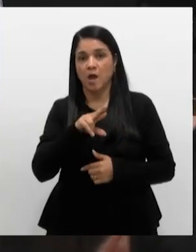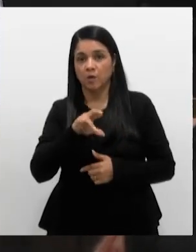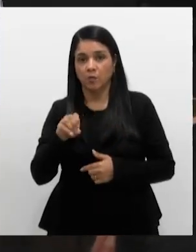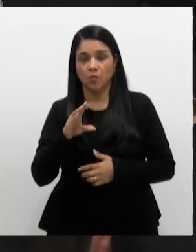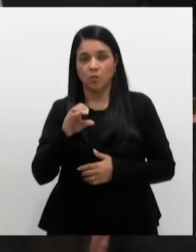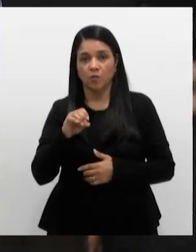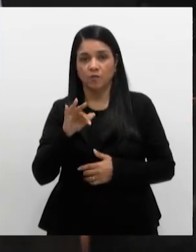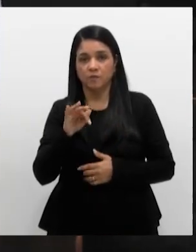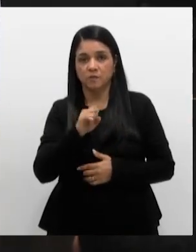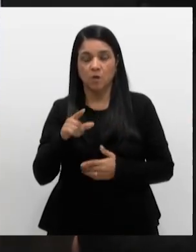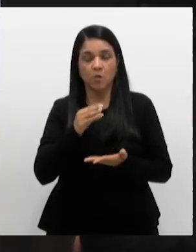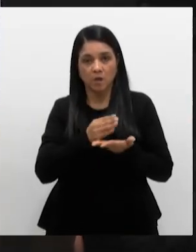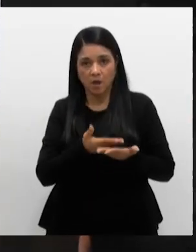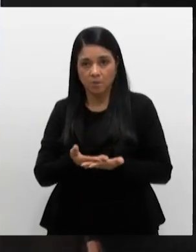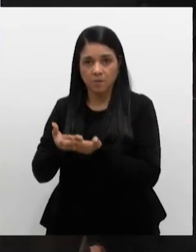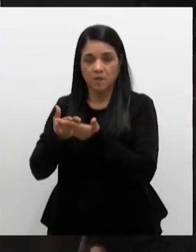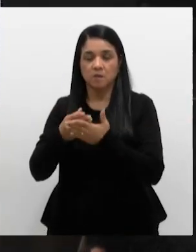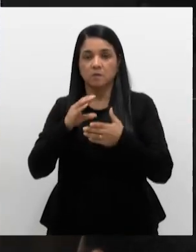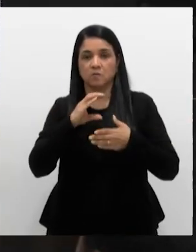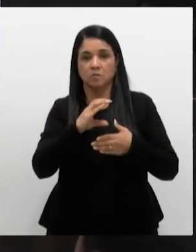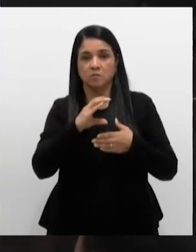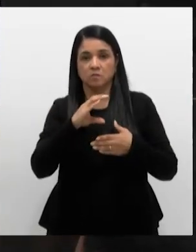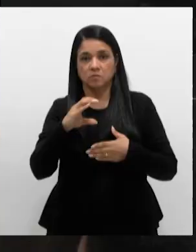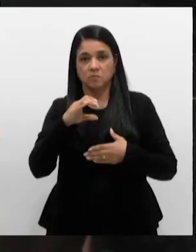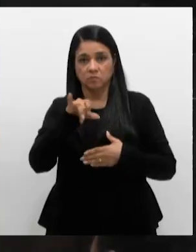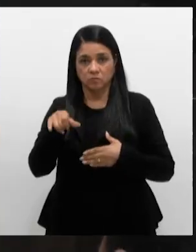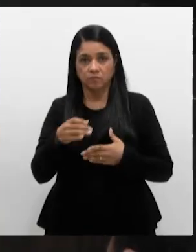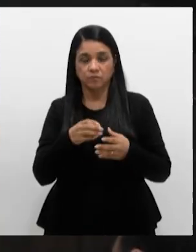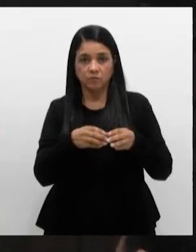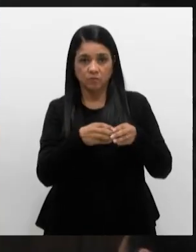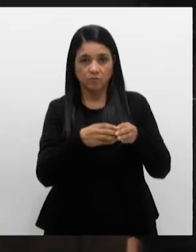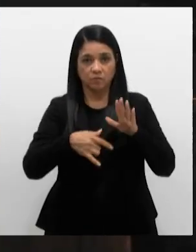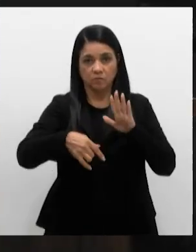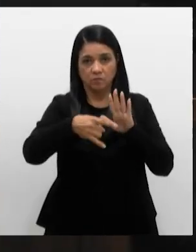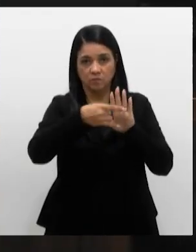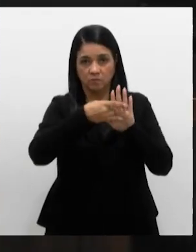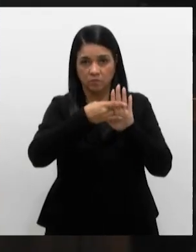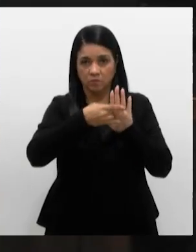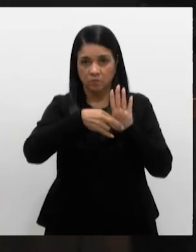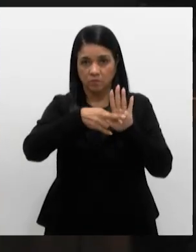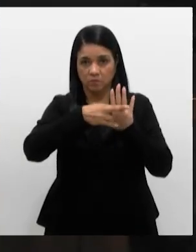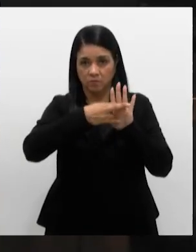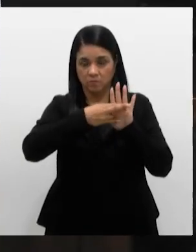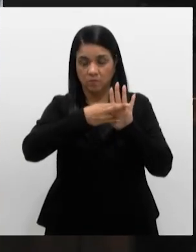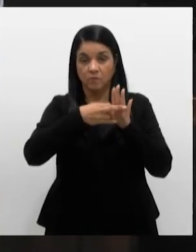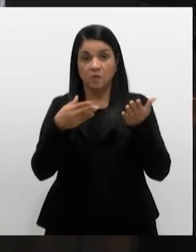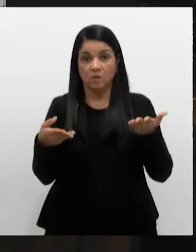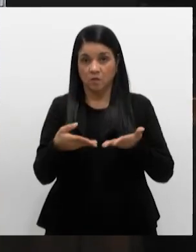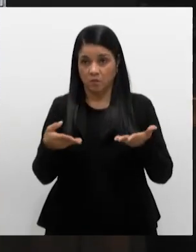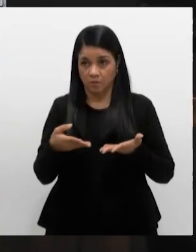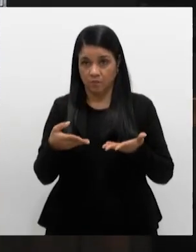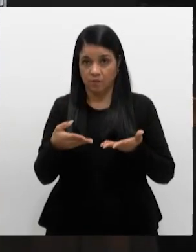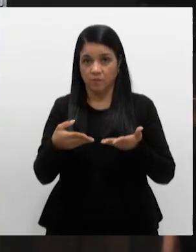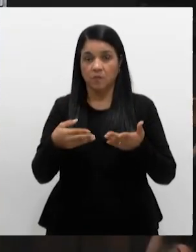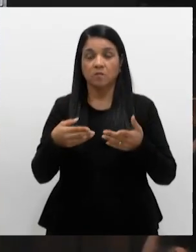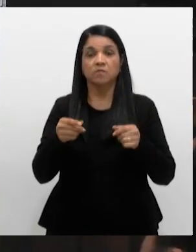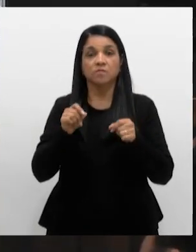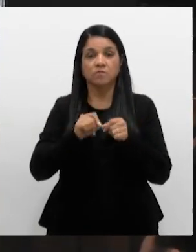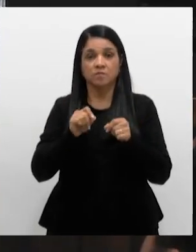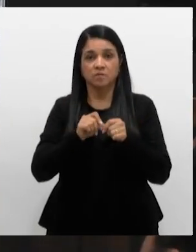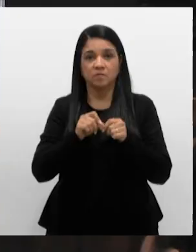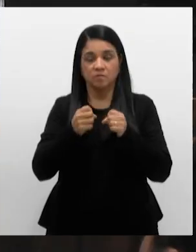às comissões de Constituição e Justiça e comissões de normas internas, que na data de hoje realizaram